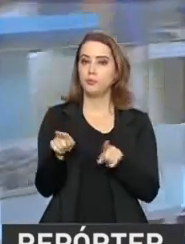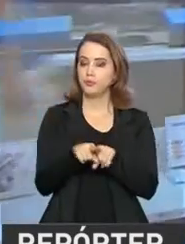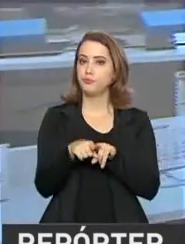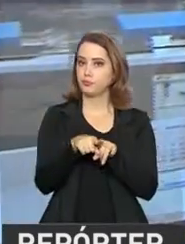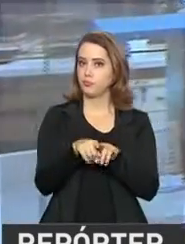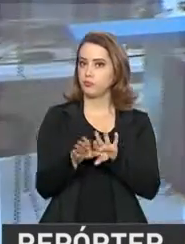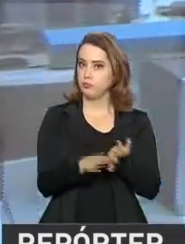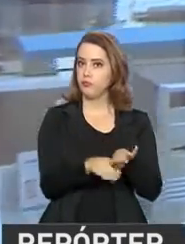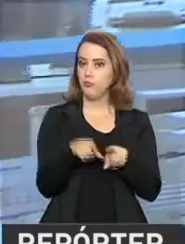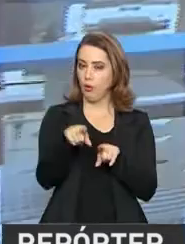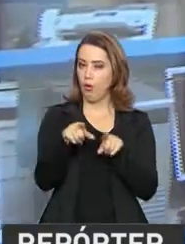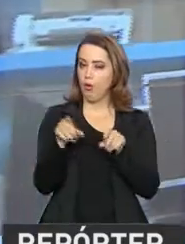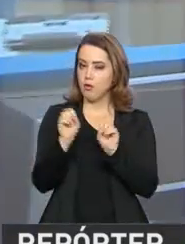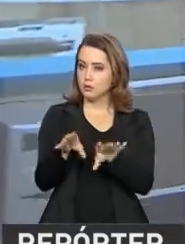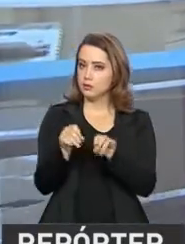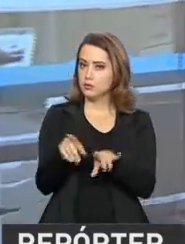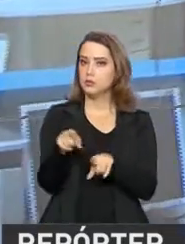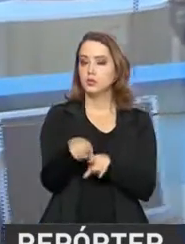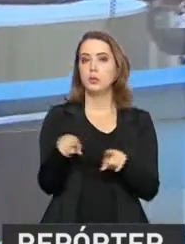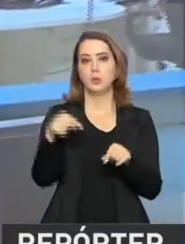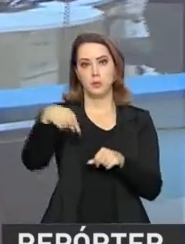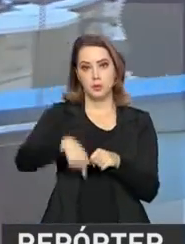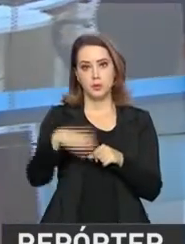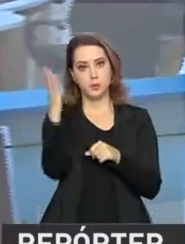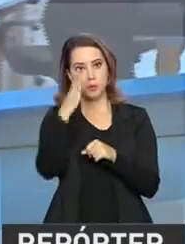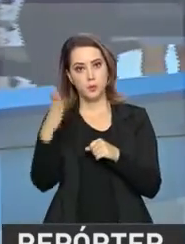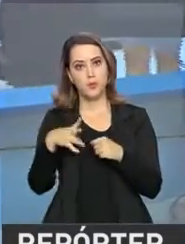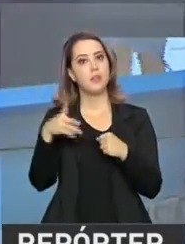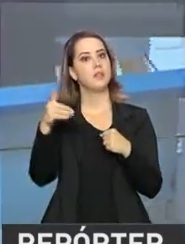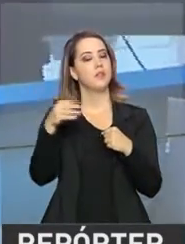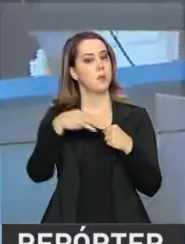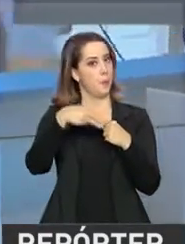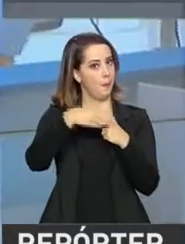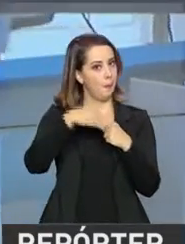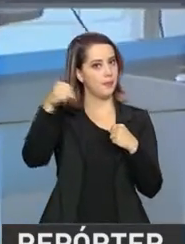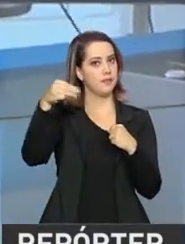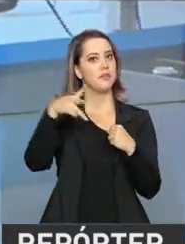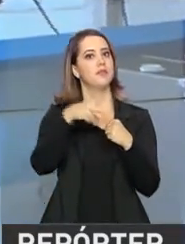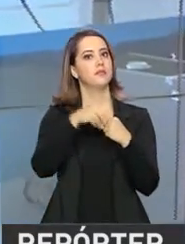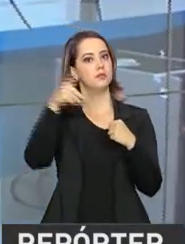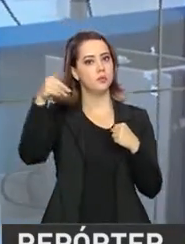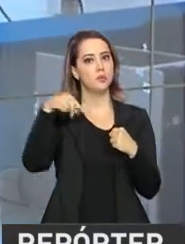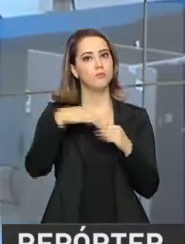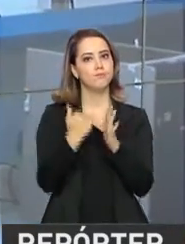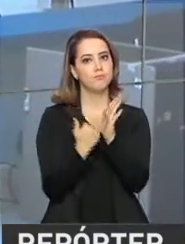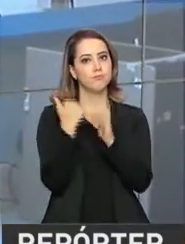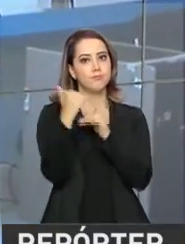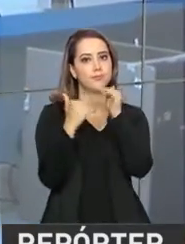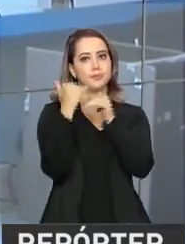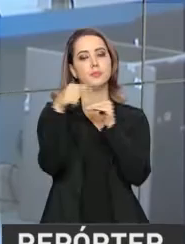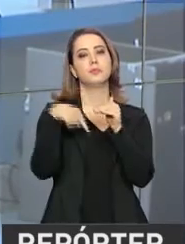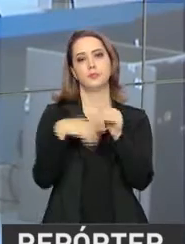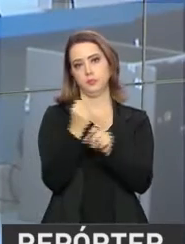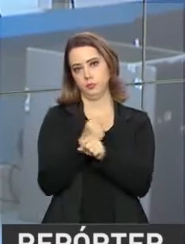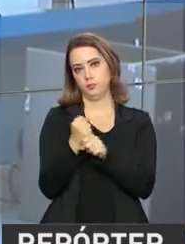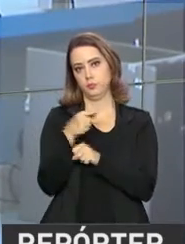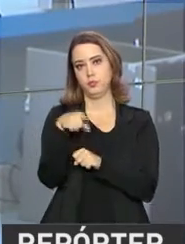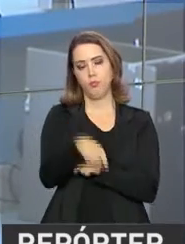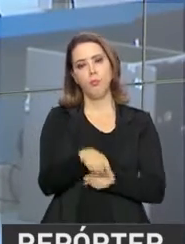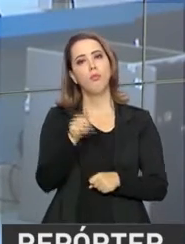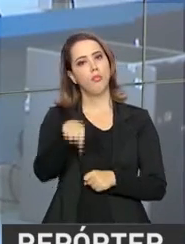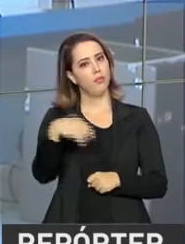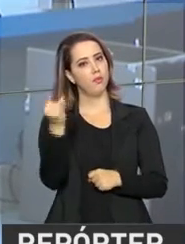o número de pessoas com mestrado e doutorado no brasil cresceu nos últimos anos um fator importante para a inovação